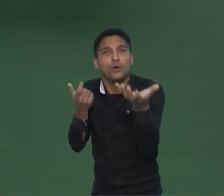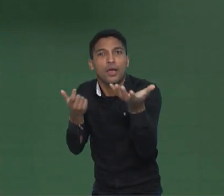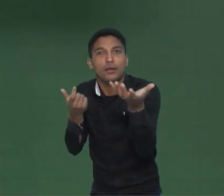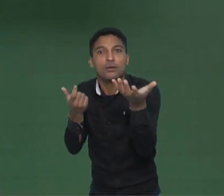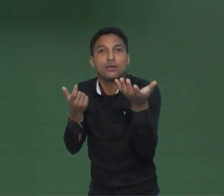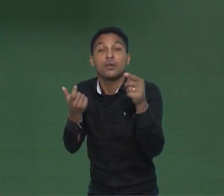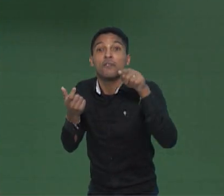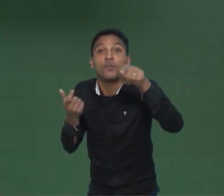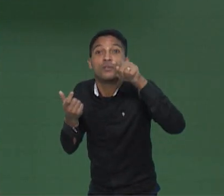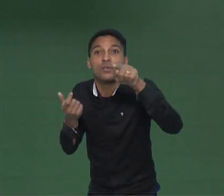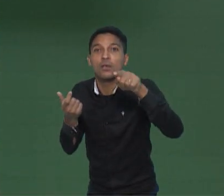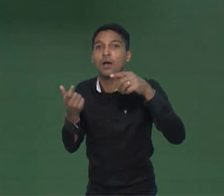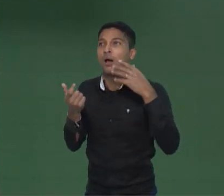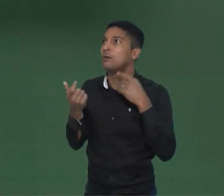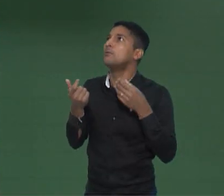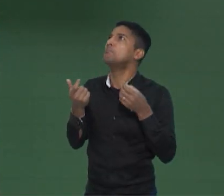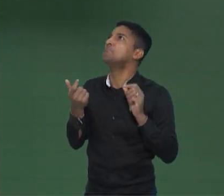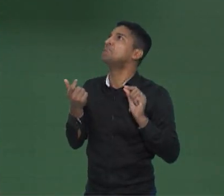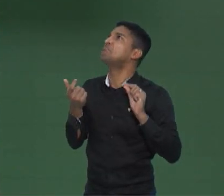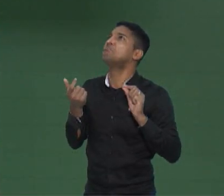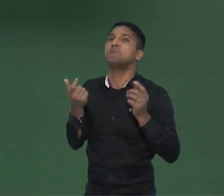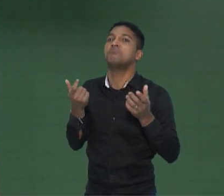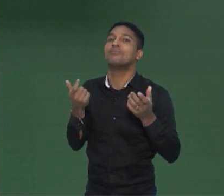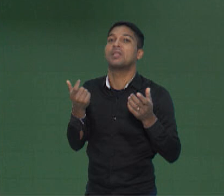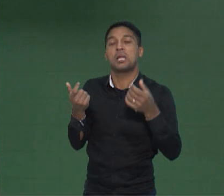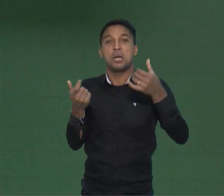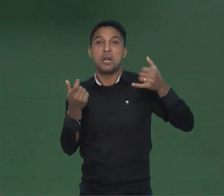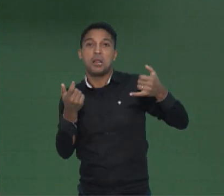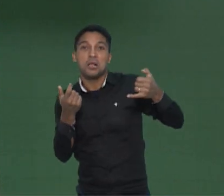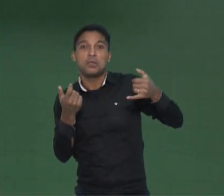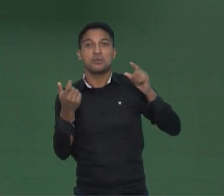Assinalou sua resposta? Então, corrija comigo.